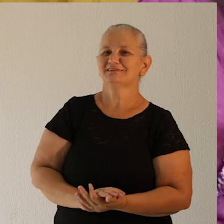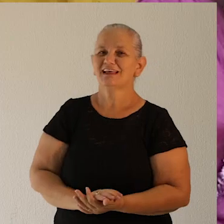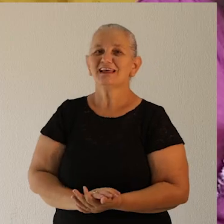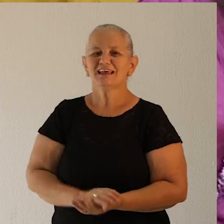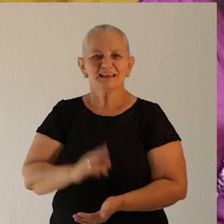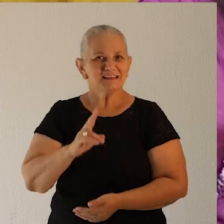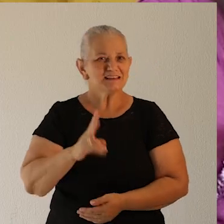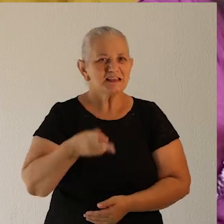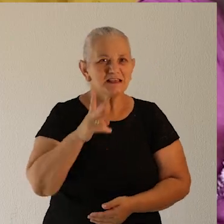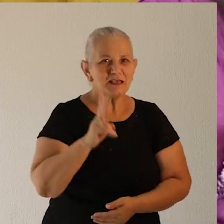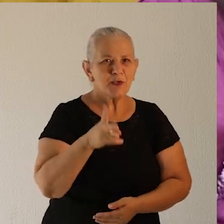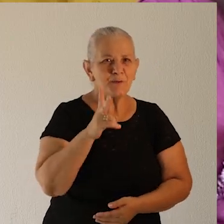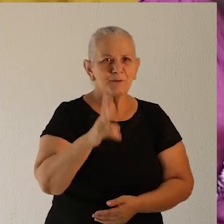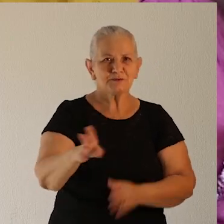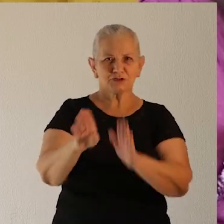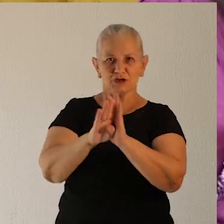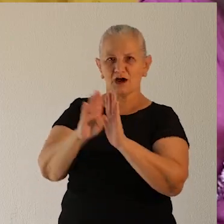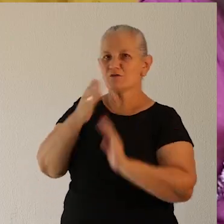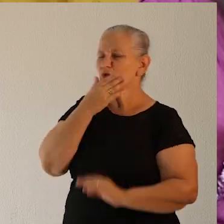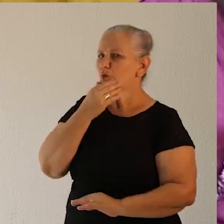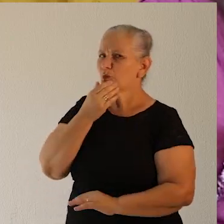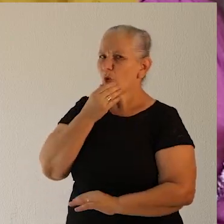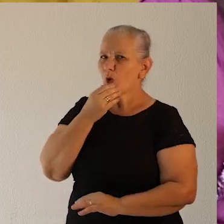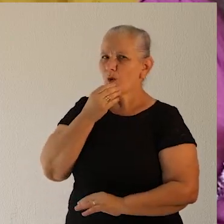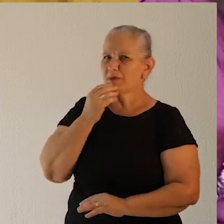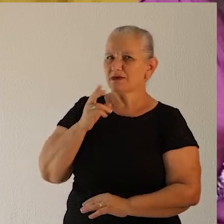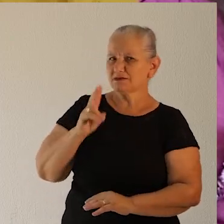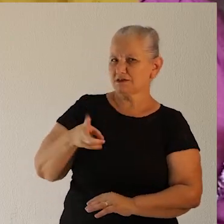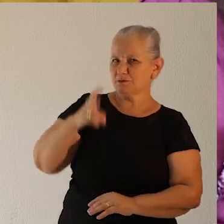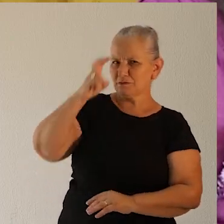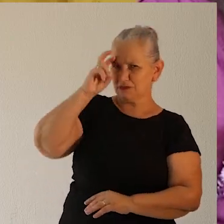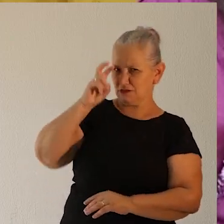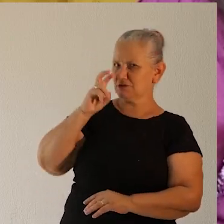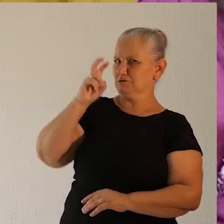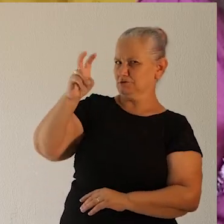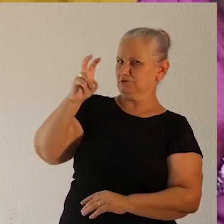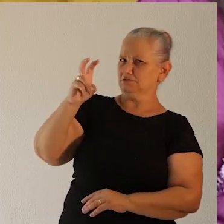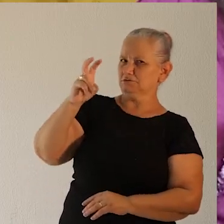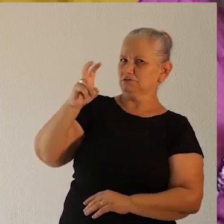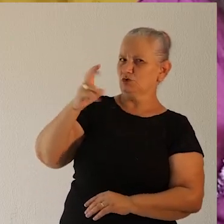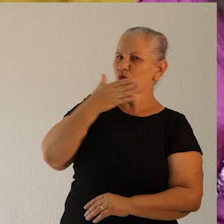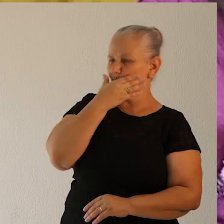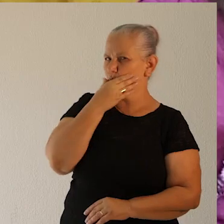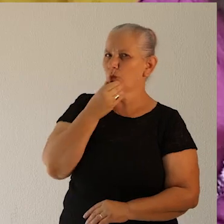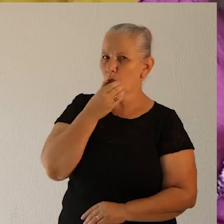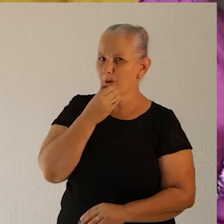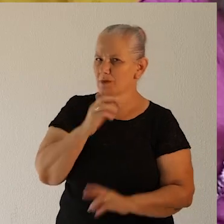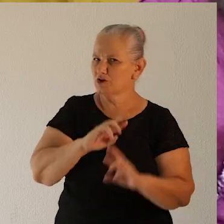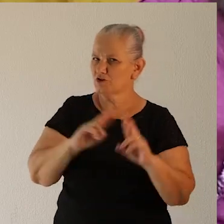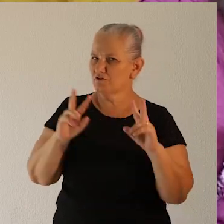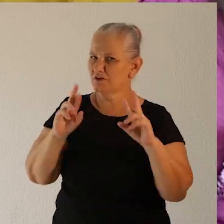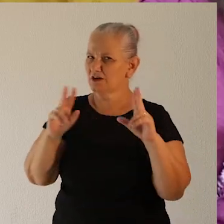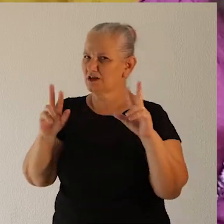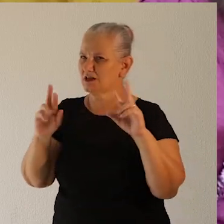E sempre aparecia um tigre dente de sabre gigante com fome para